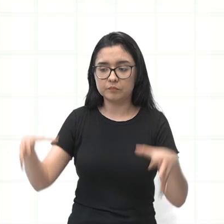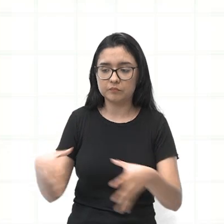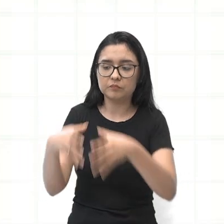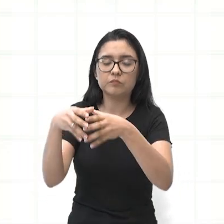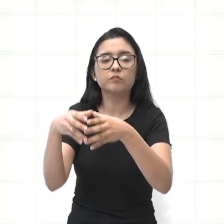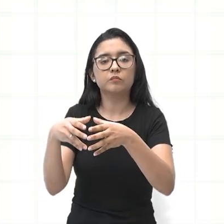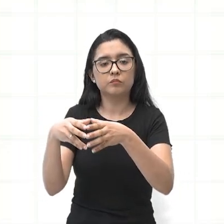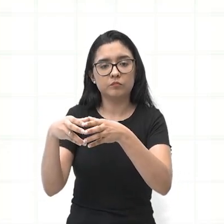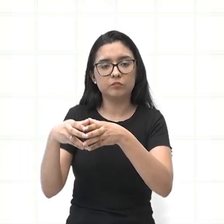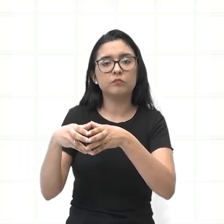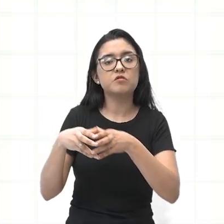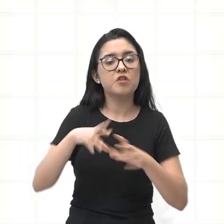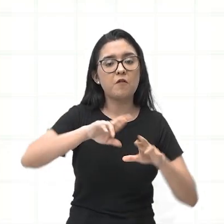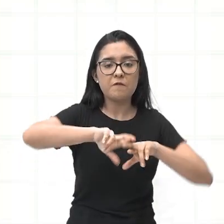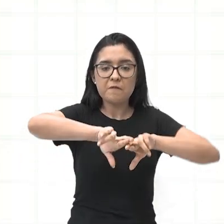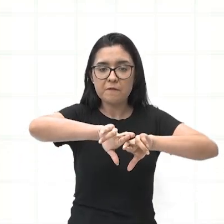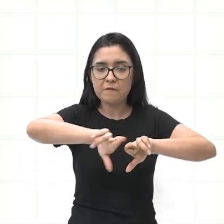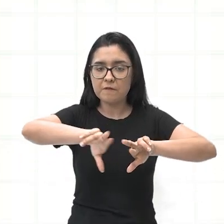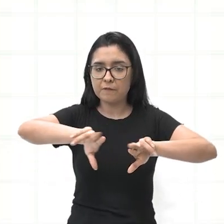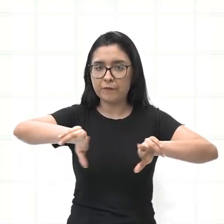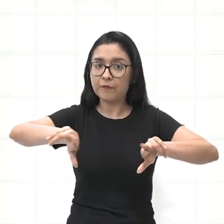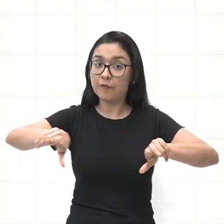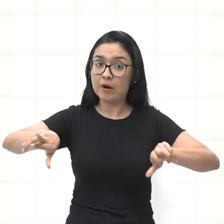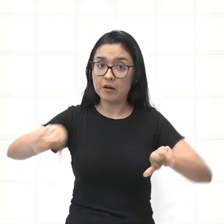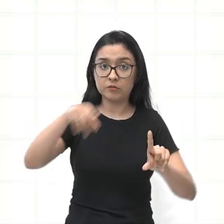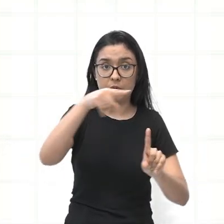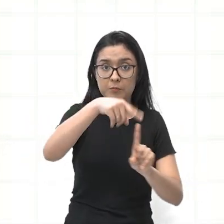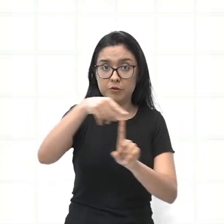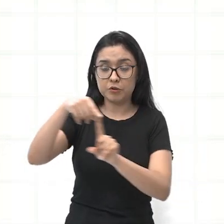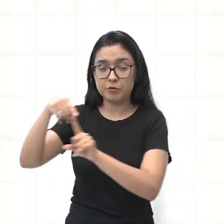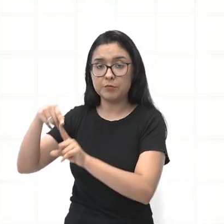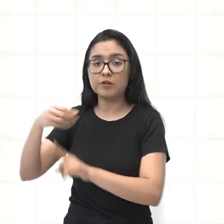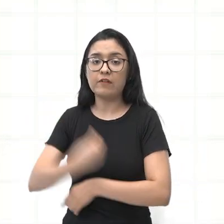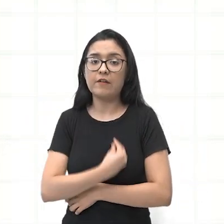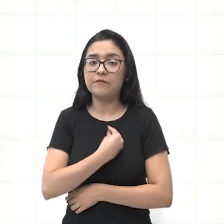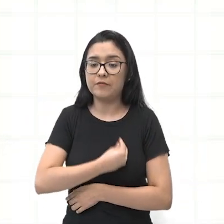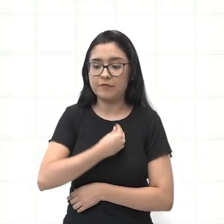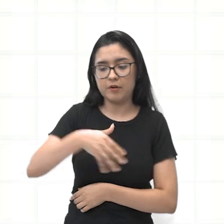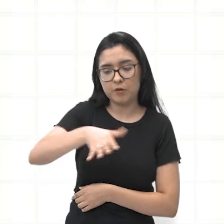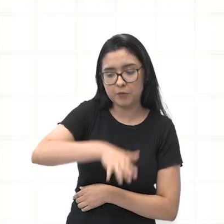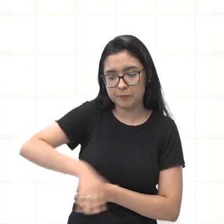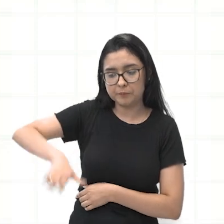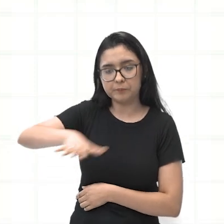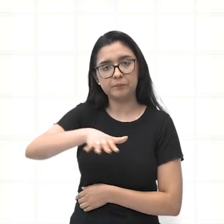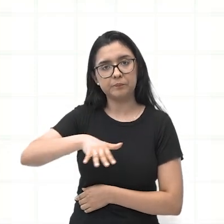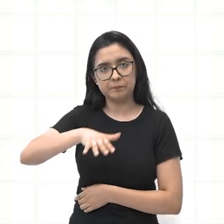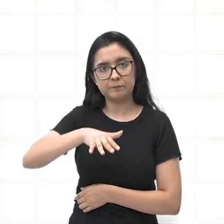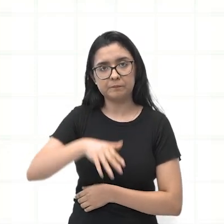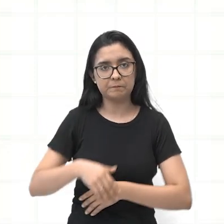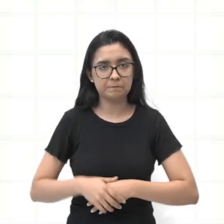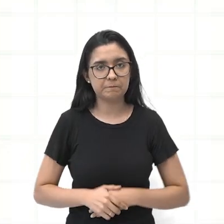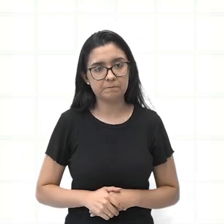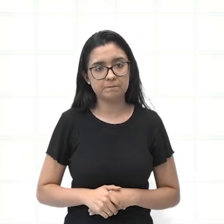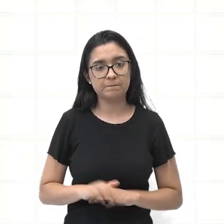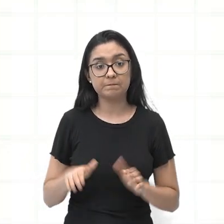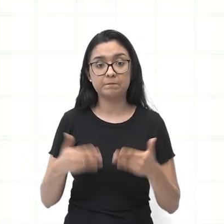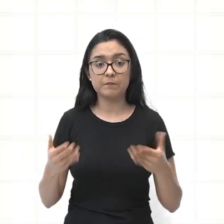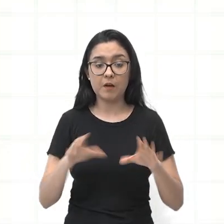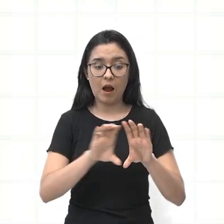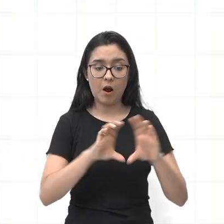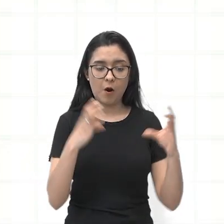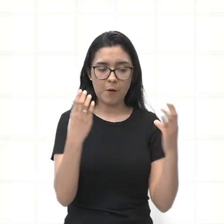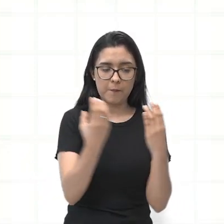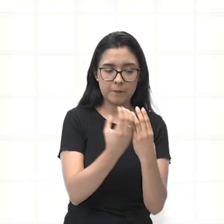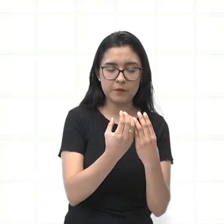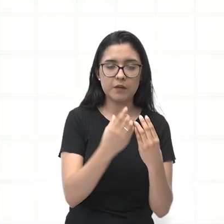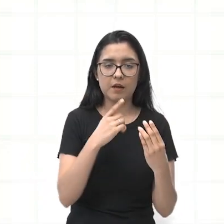conjunto, né, de seres da mesma espécie que vai habitar determinada região geográfica. E a comunidade